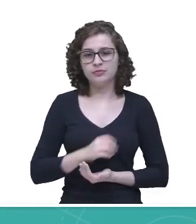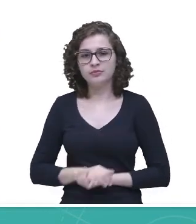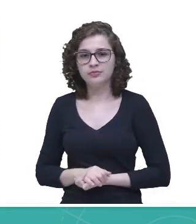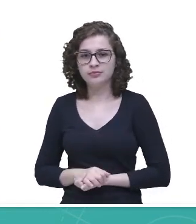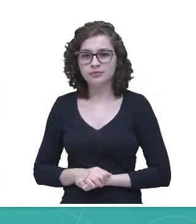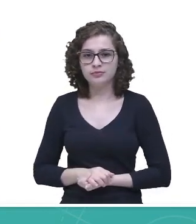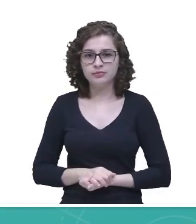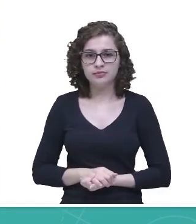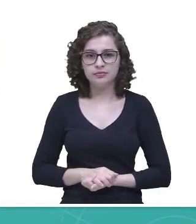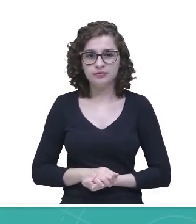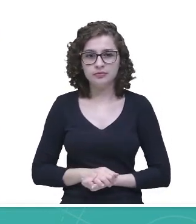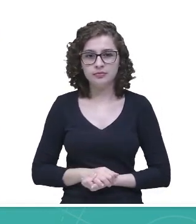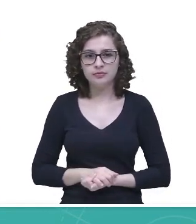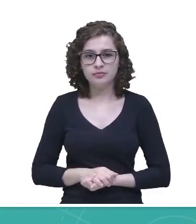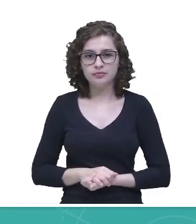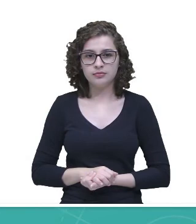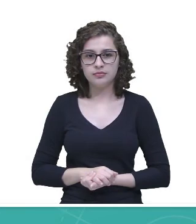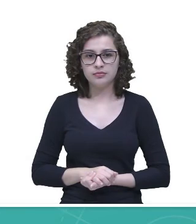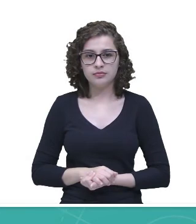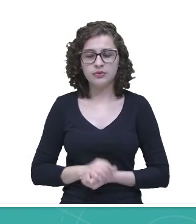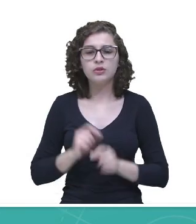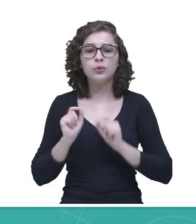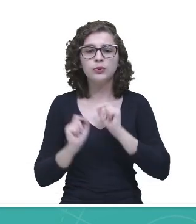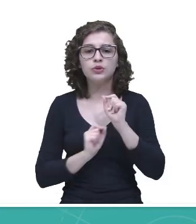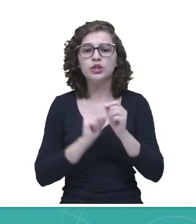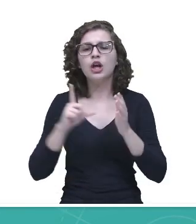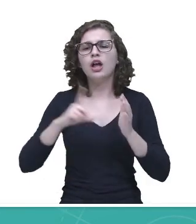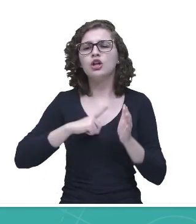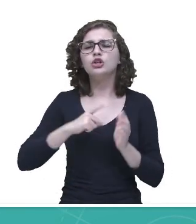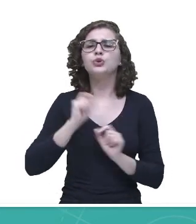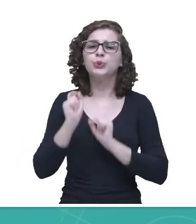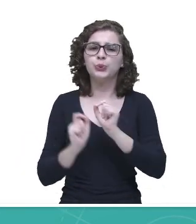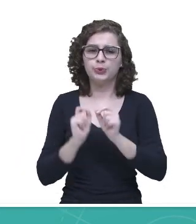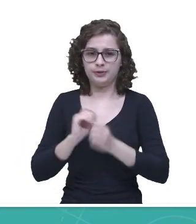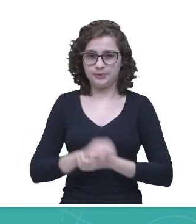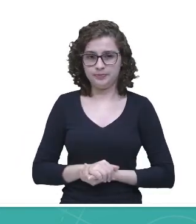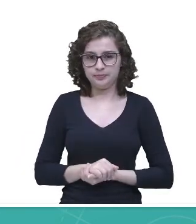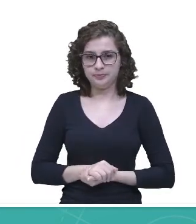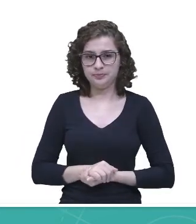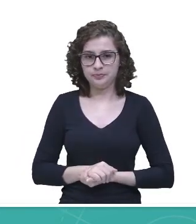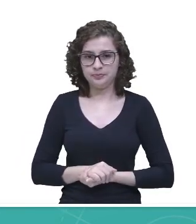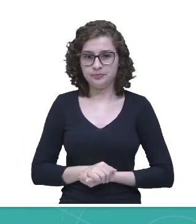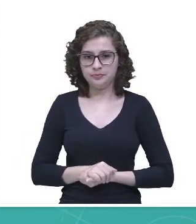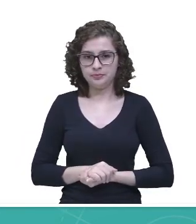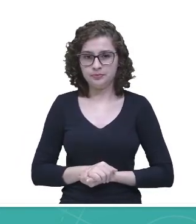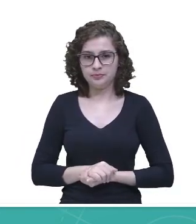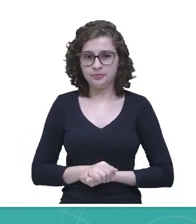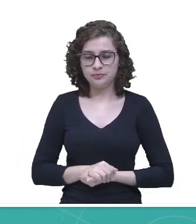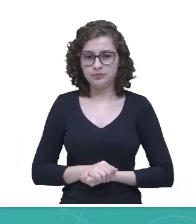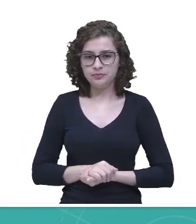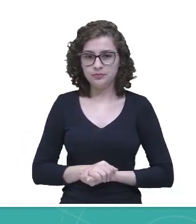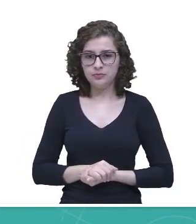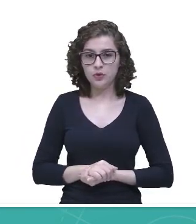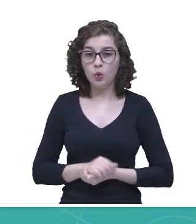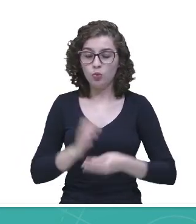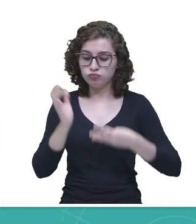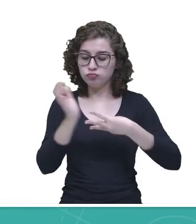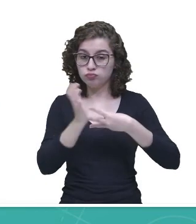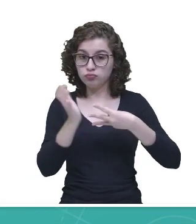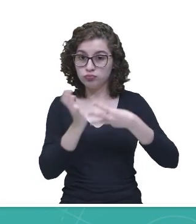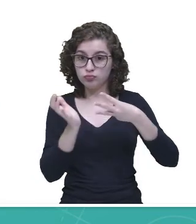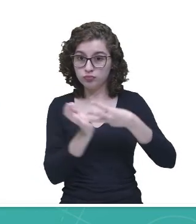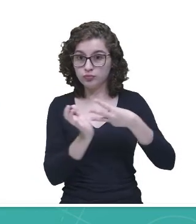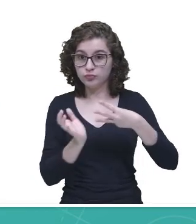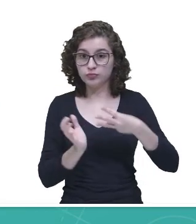eram formadas pelos... Olha aí o que diz o nosso texto. Nós temos ali definido o papel de cada classe.